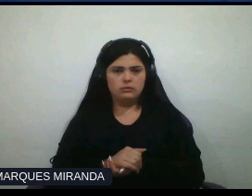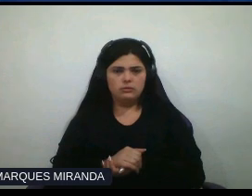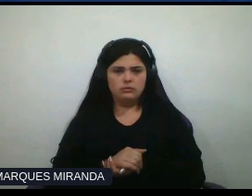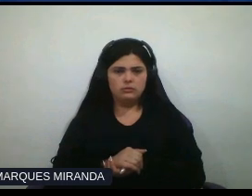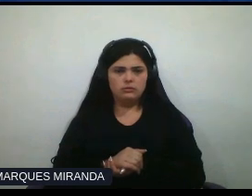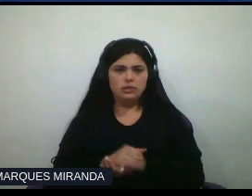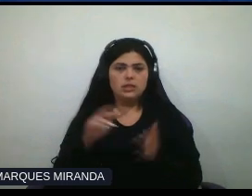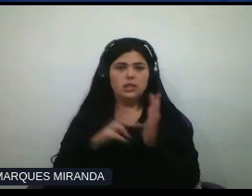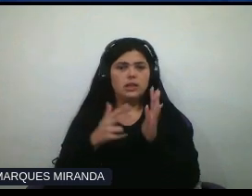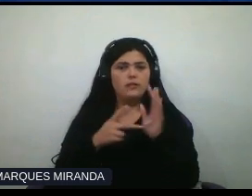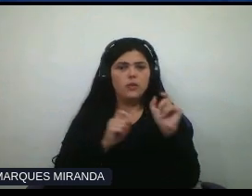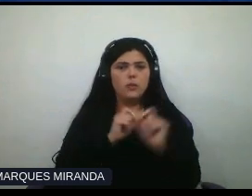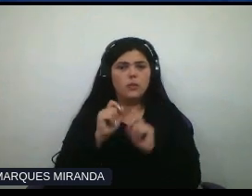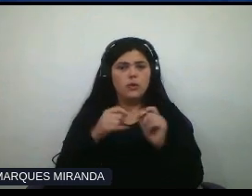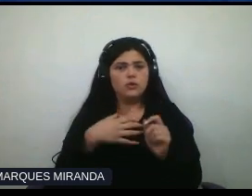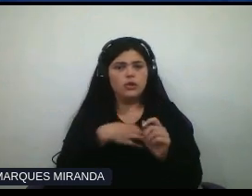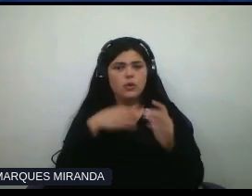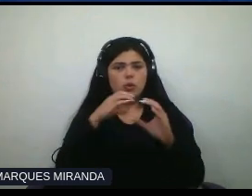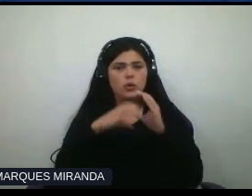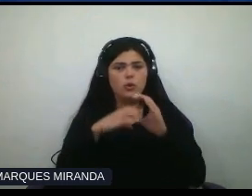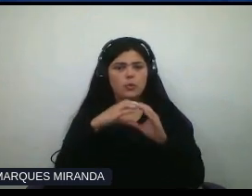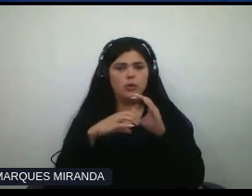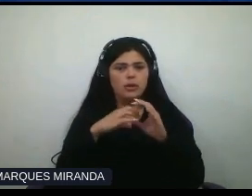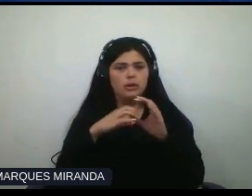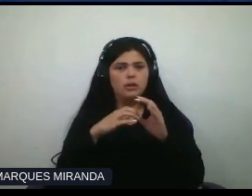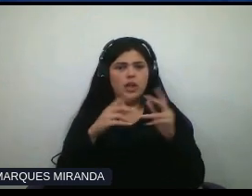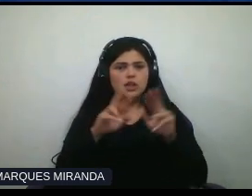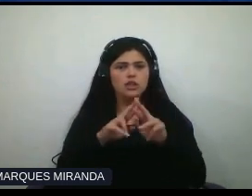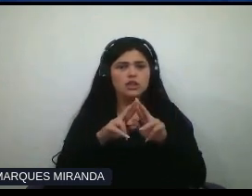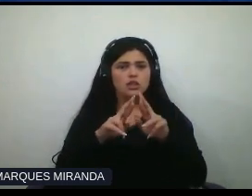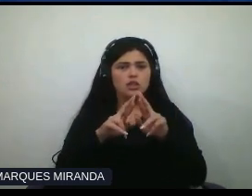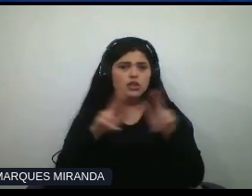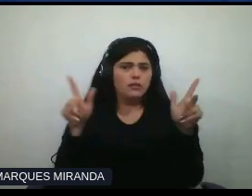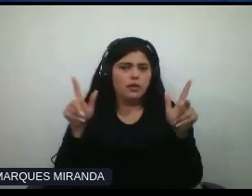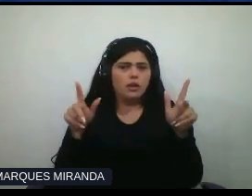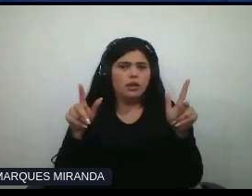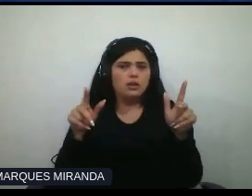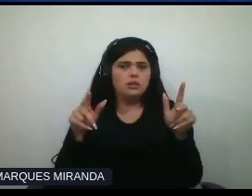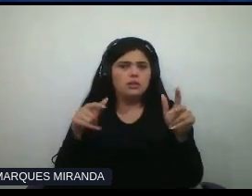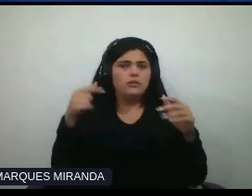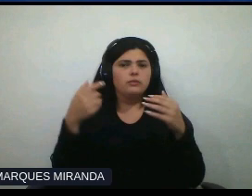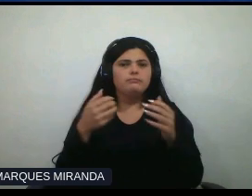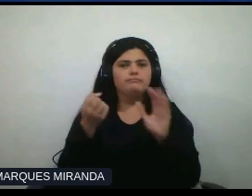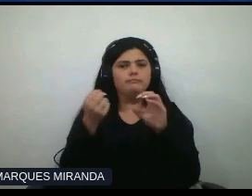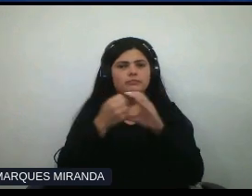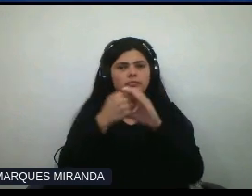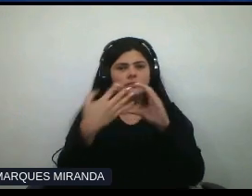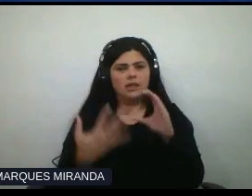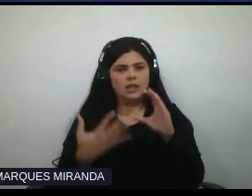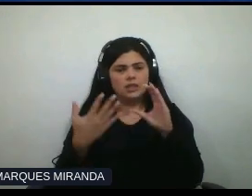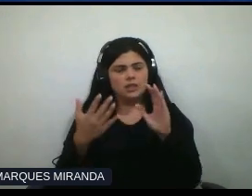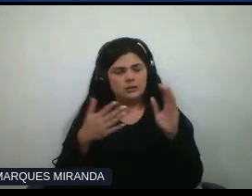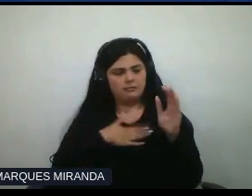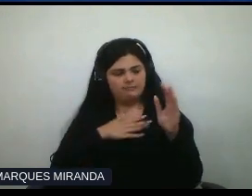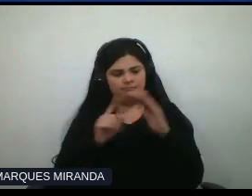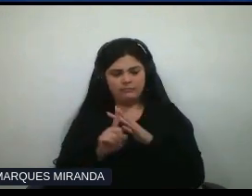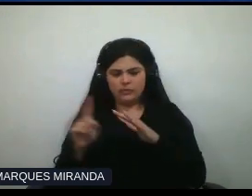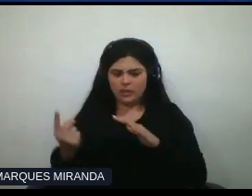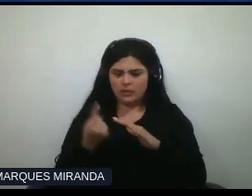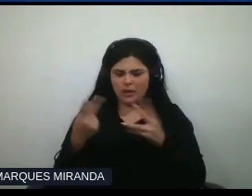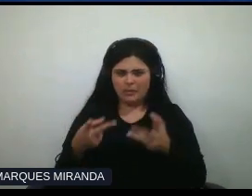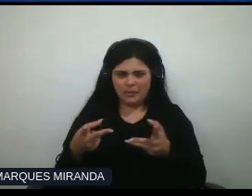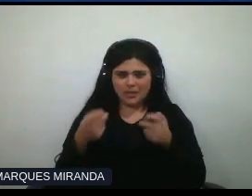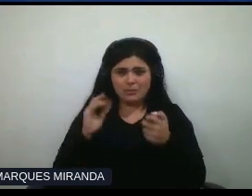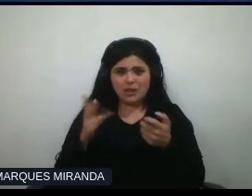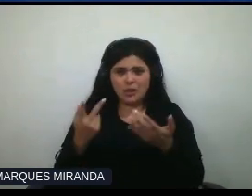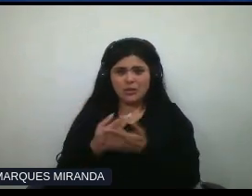Quer dizer que às vezes a forma que eu vou me comunicar é de uma forma um pouquinho diferente, e aí vão me estereotipar e eu vou me isolar. Tá vendo como isso, já passamos